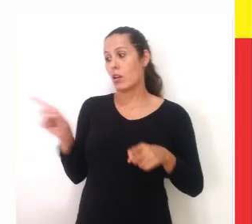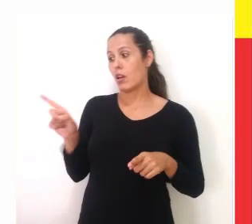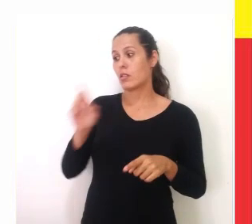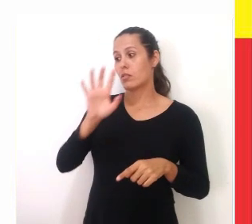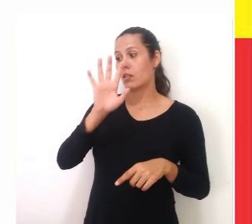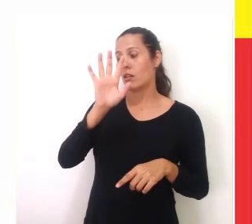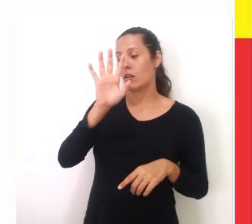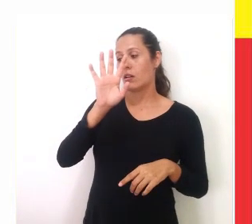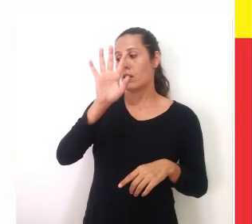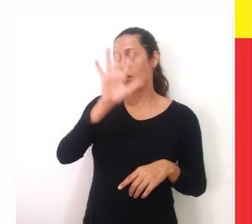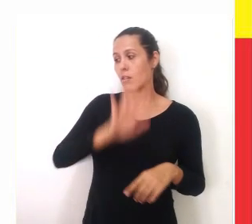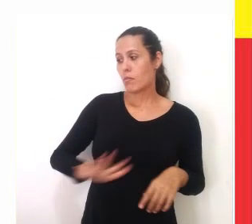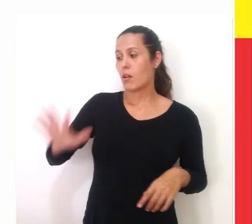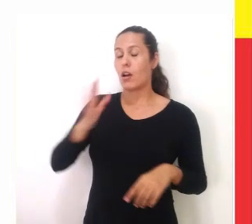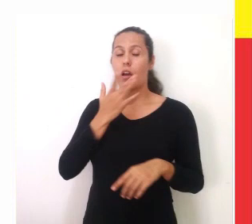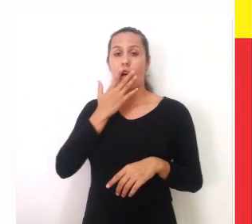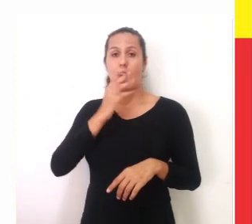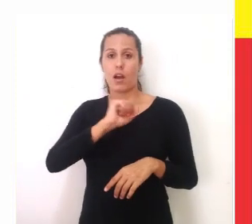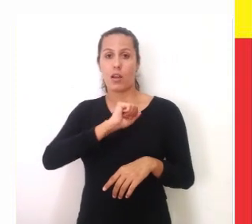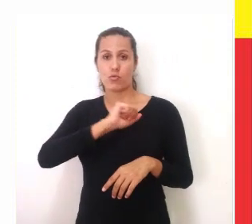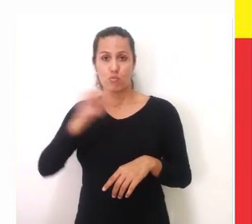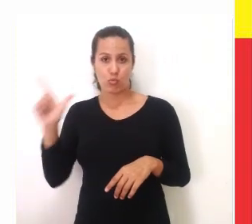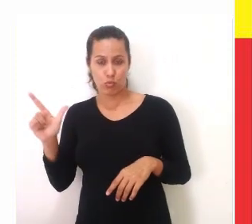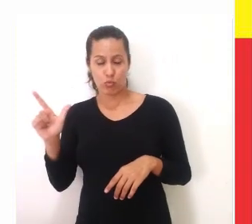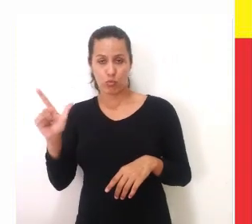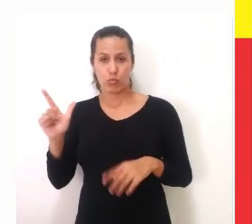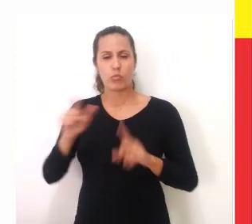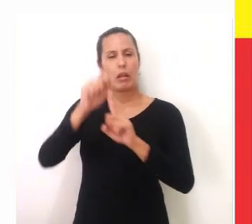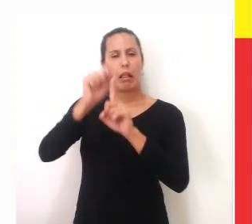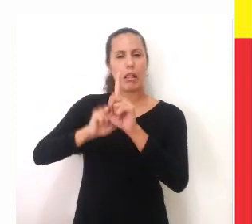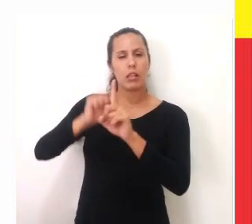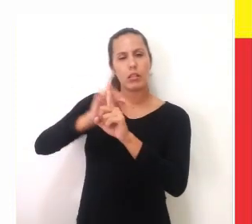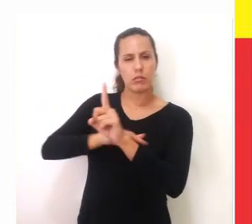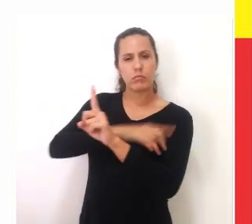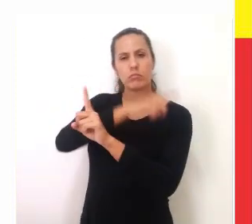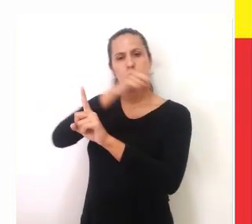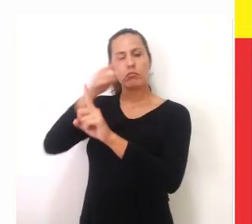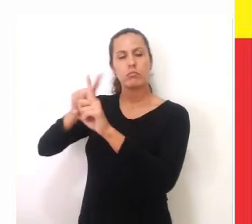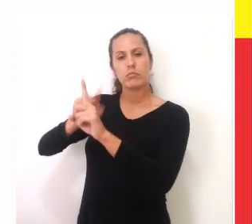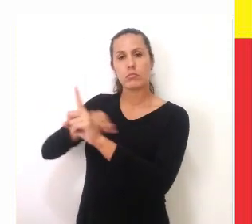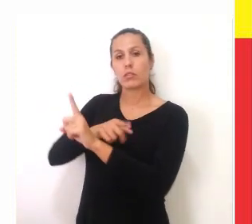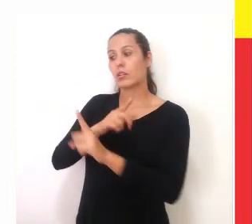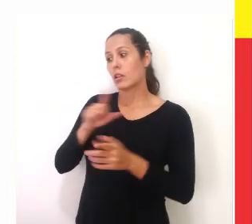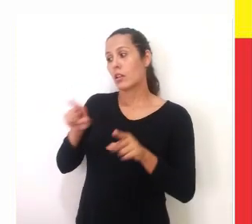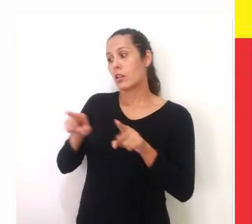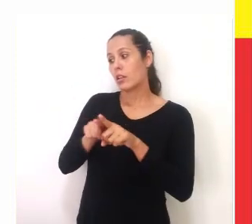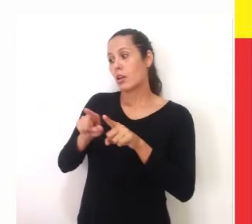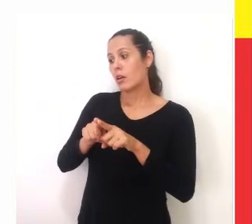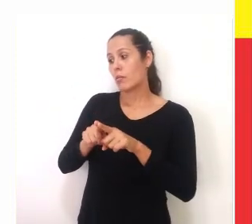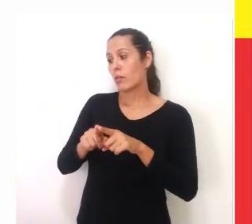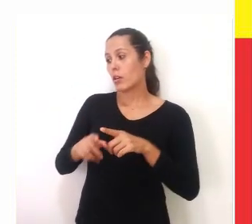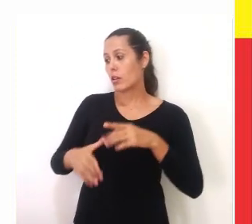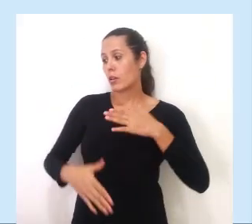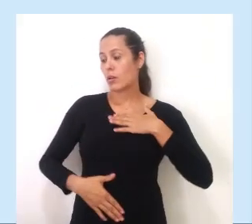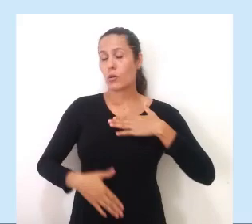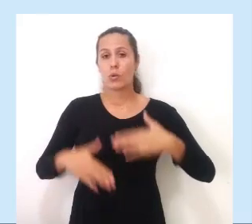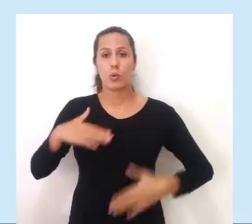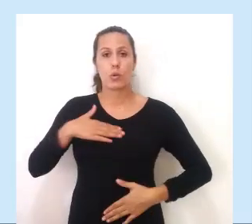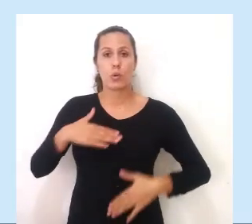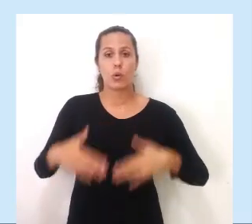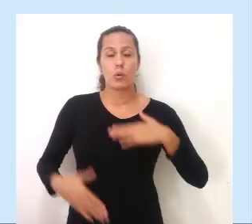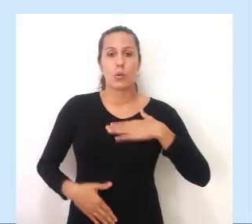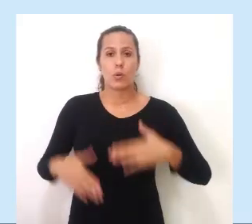imagem, estão em azul, vermelho, os dias do calendário, do ciclo menstrual, também vai haver